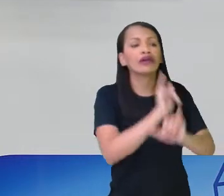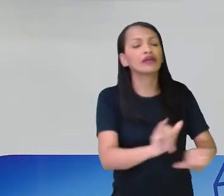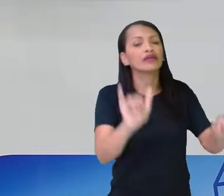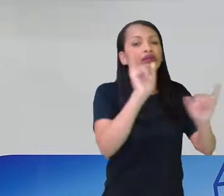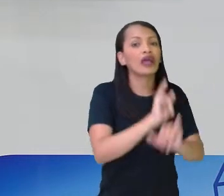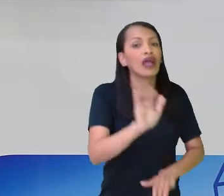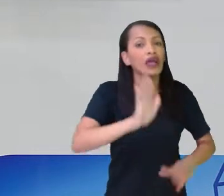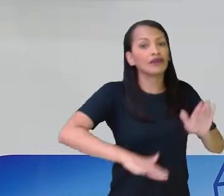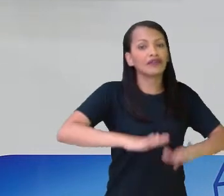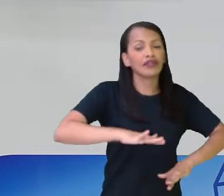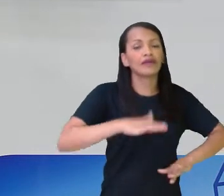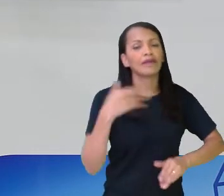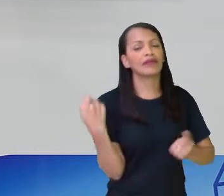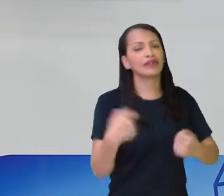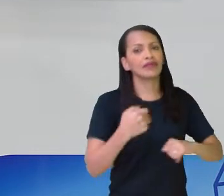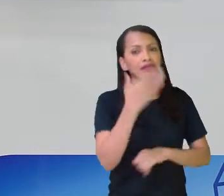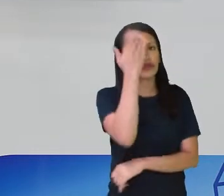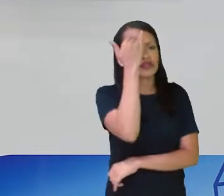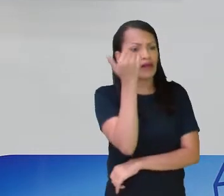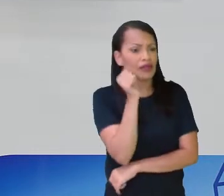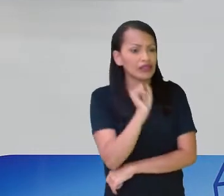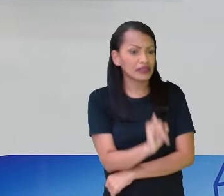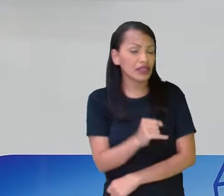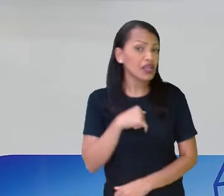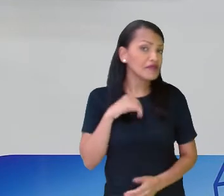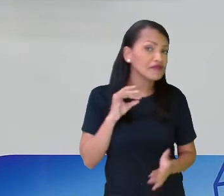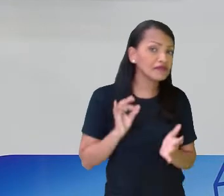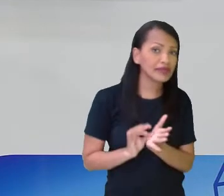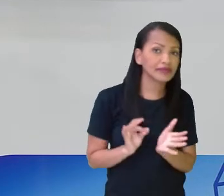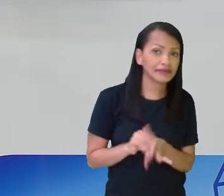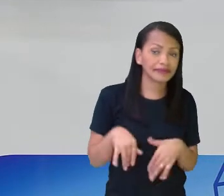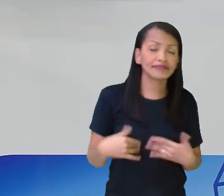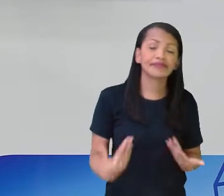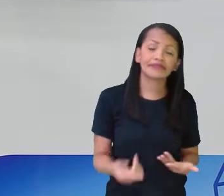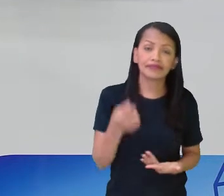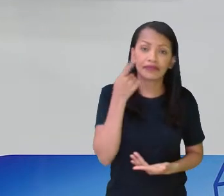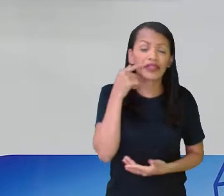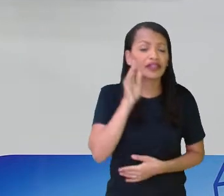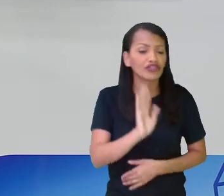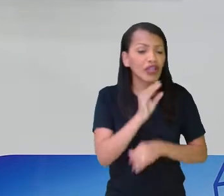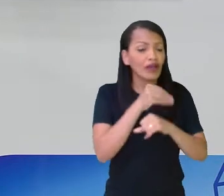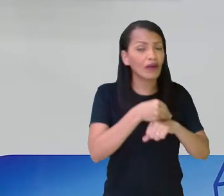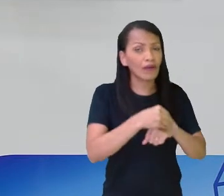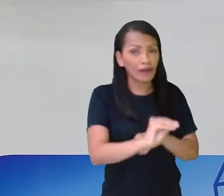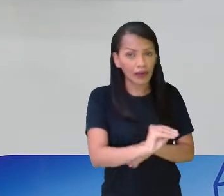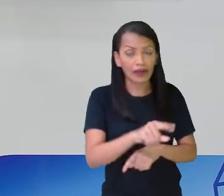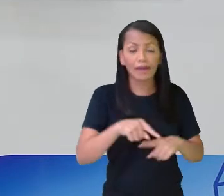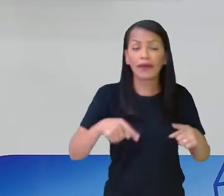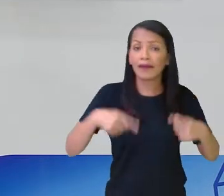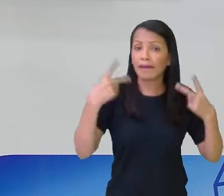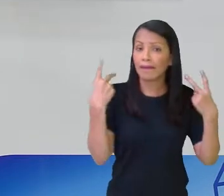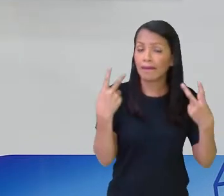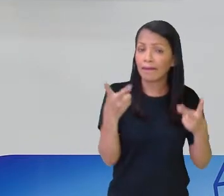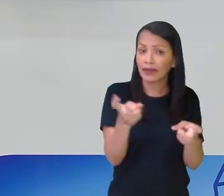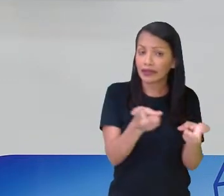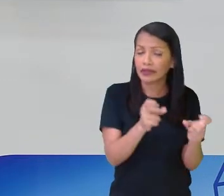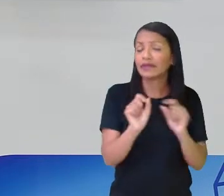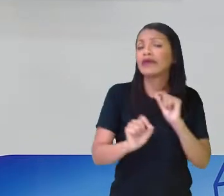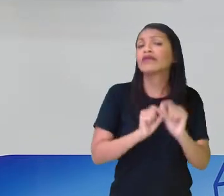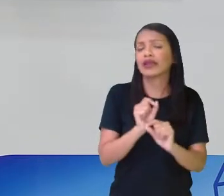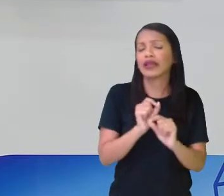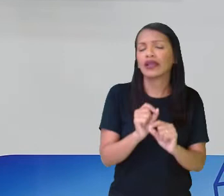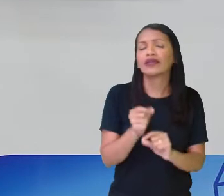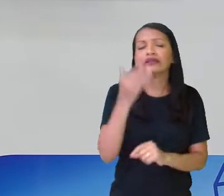às vezes nós recebemos informações, recebemos notícias e já compartilhamos, mas precisamos verificar